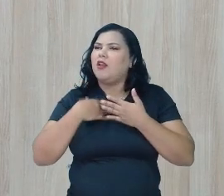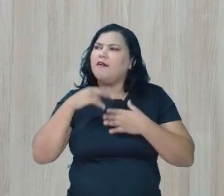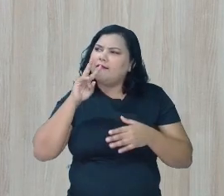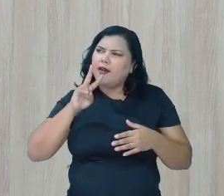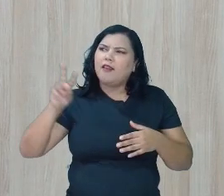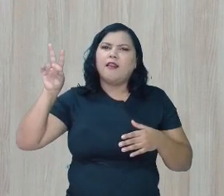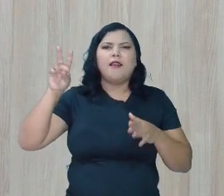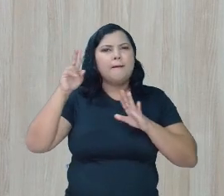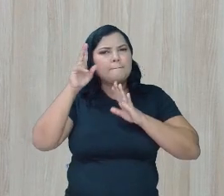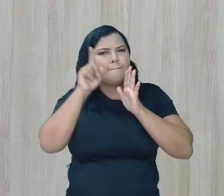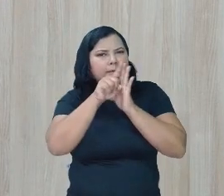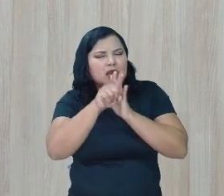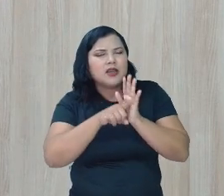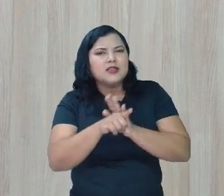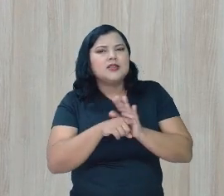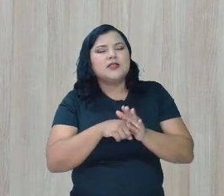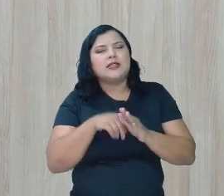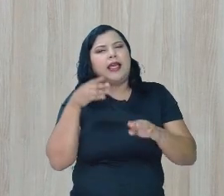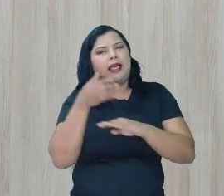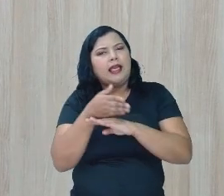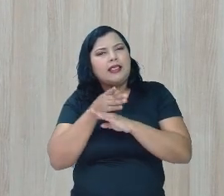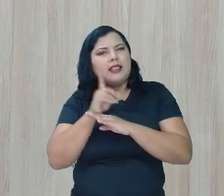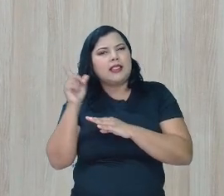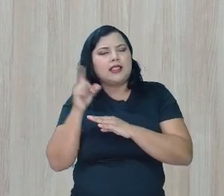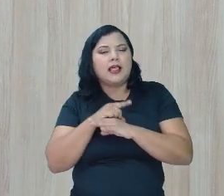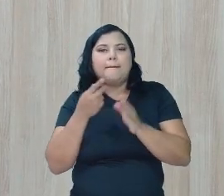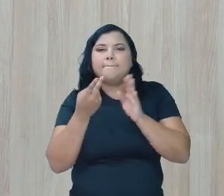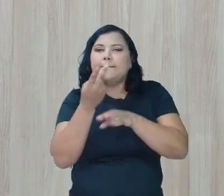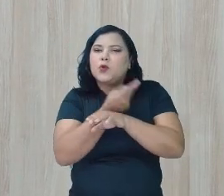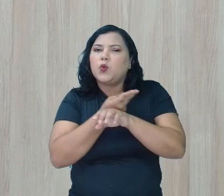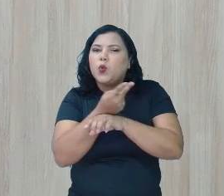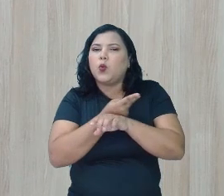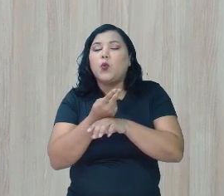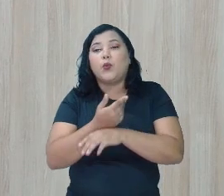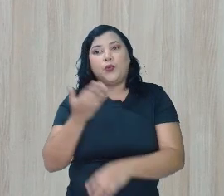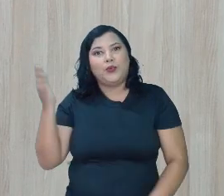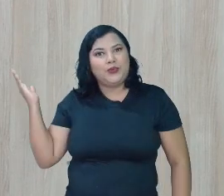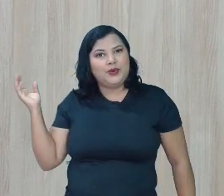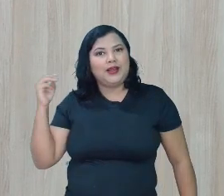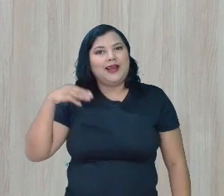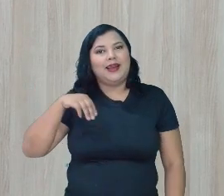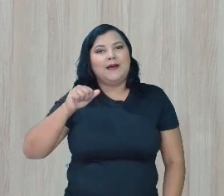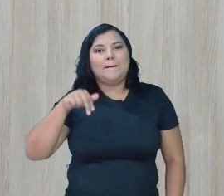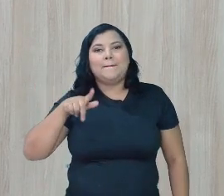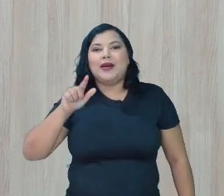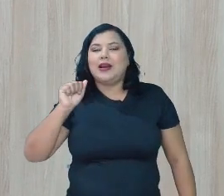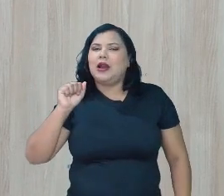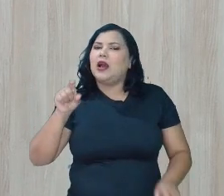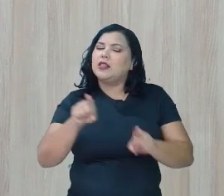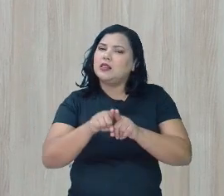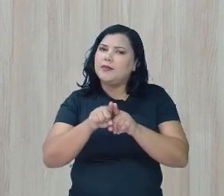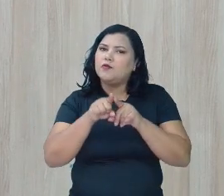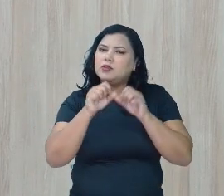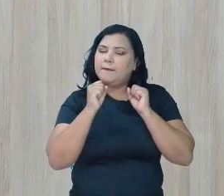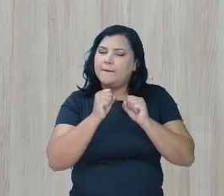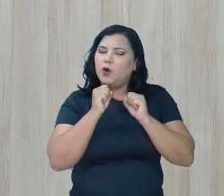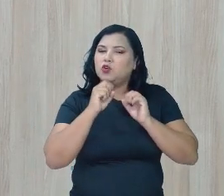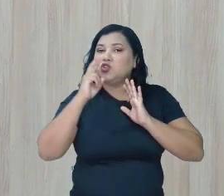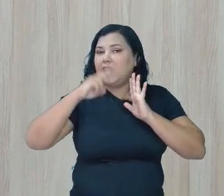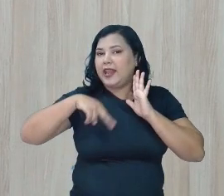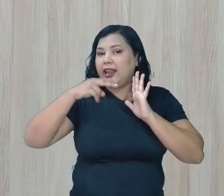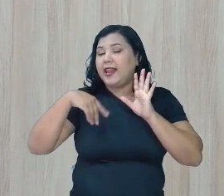é? Pesquisa, vê, entra, não é? Vê se tem online, não é? E você pode ler